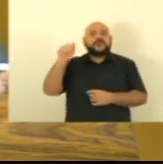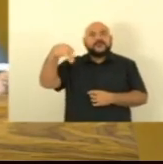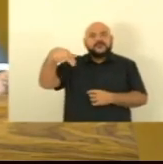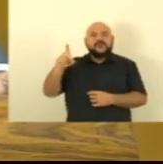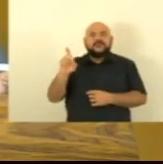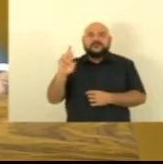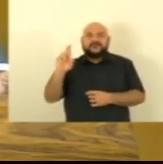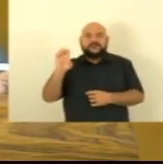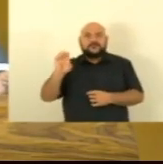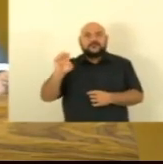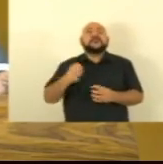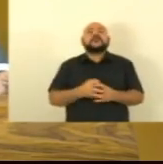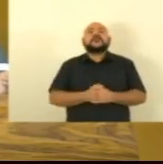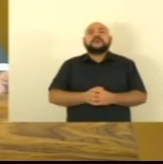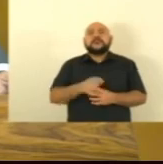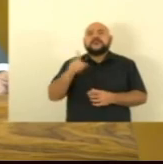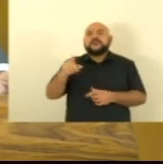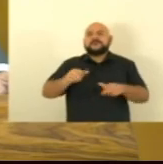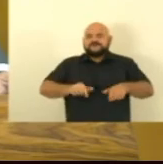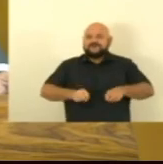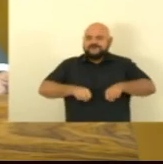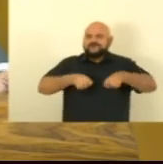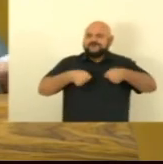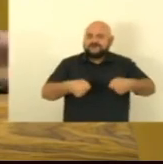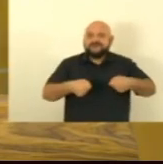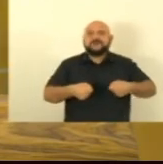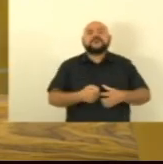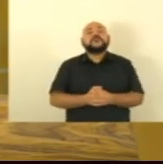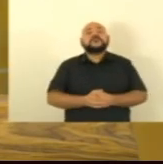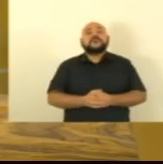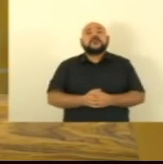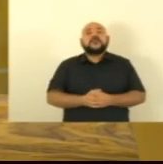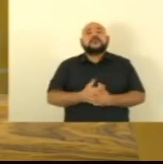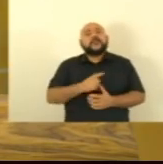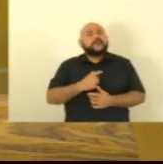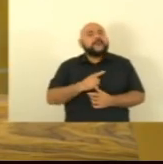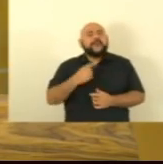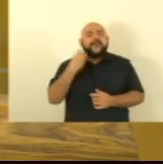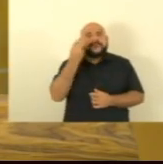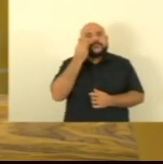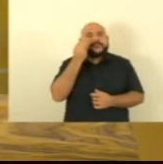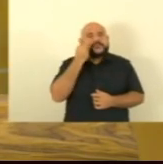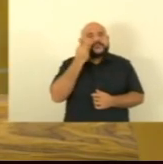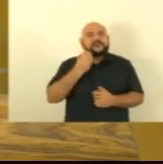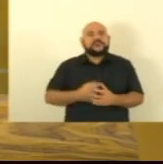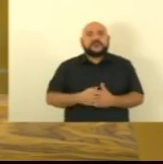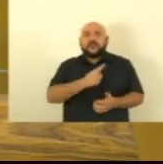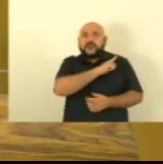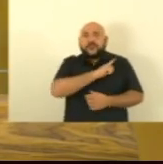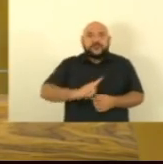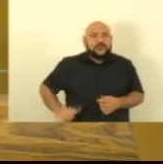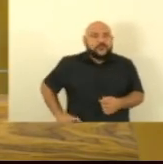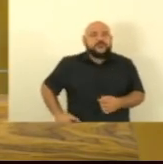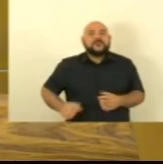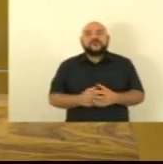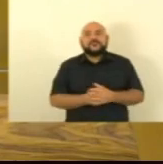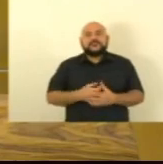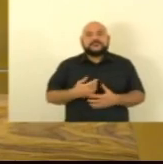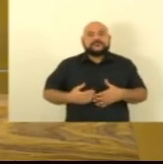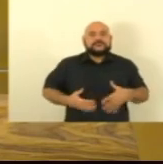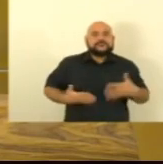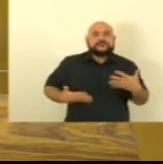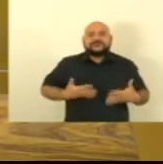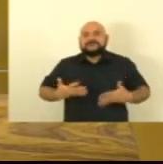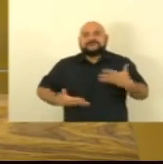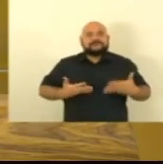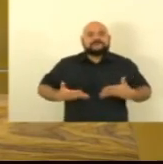se comportando. Há uma tentativa muito grande de o governo, vendo que não tem saída, tentar